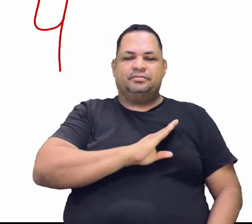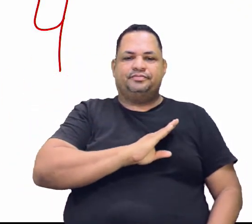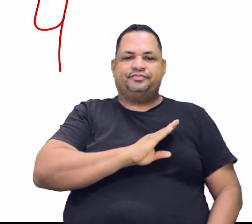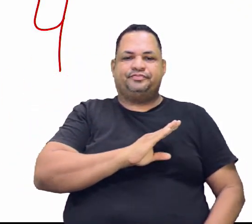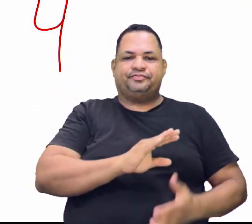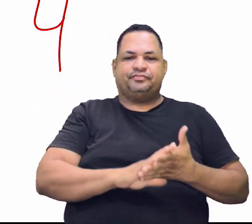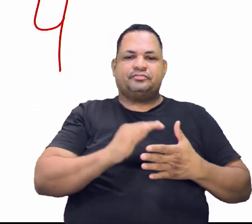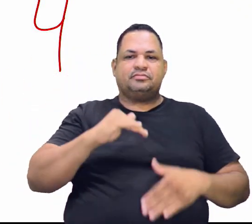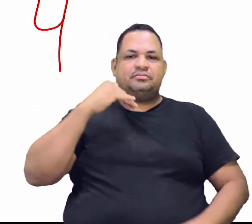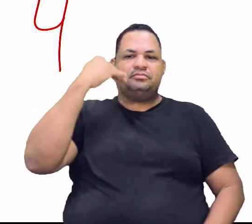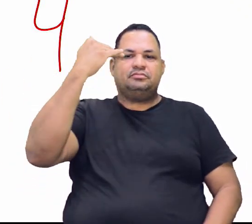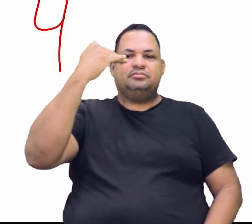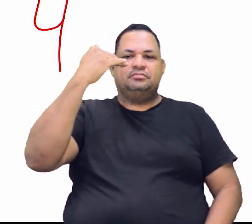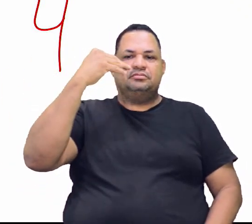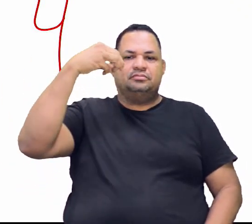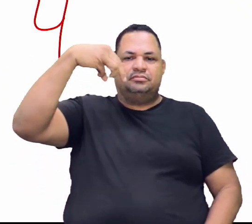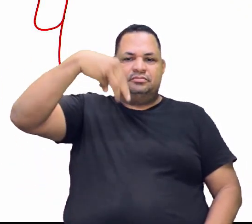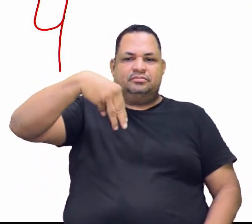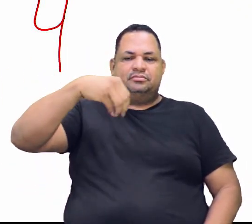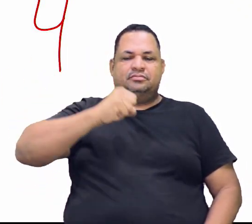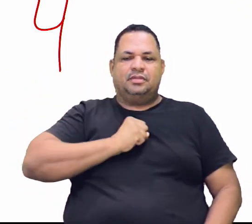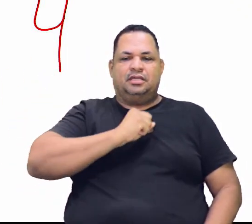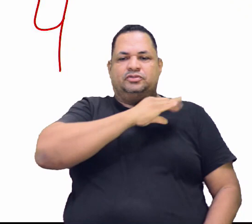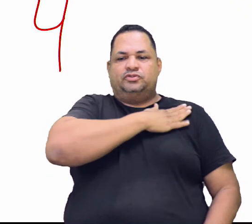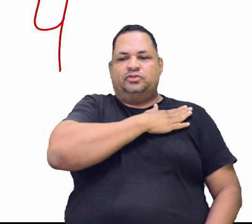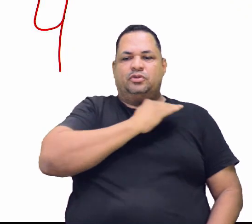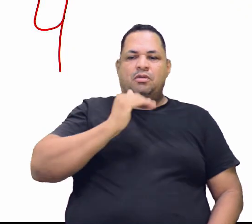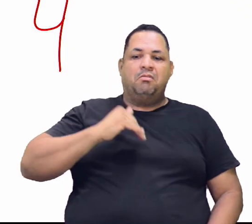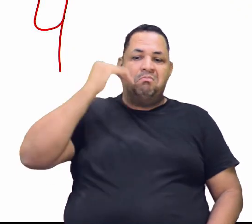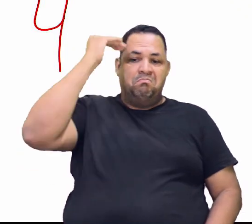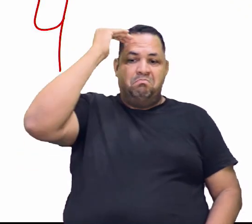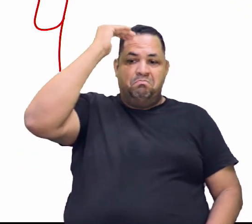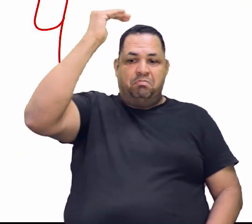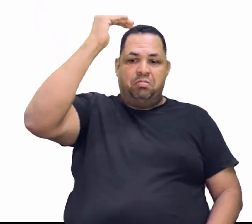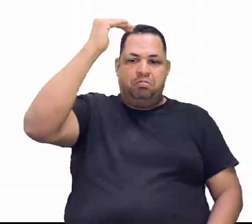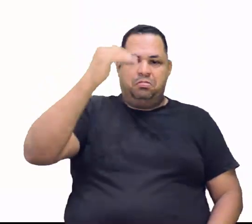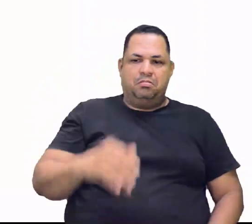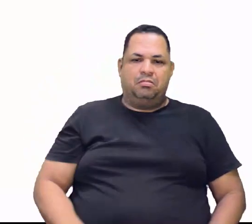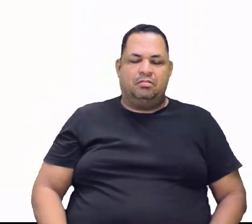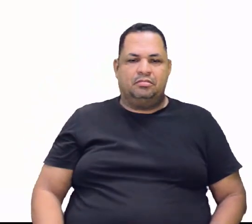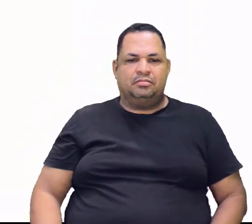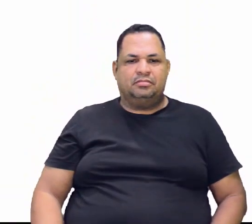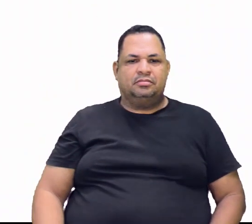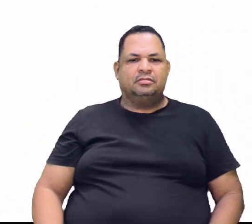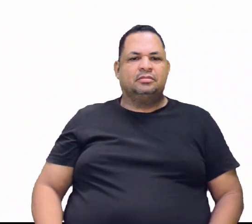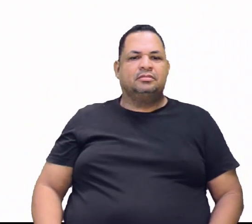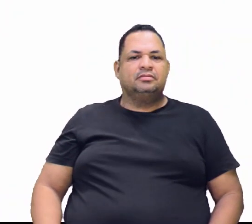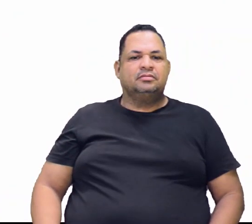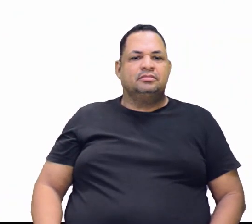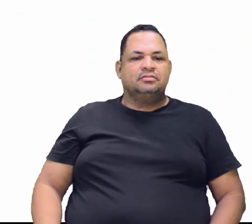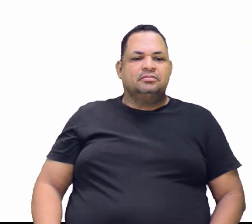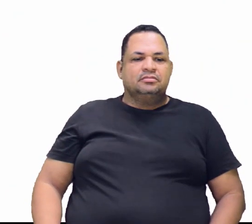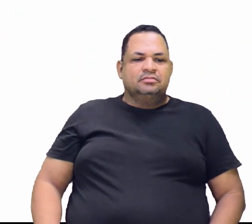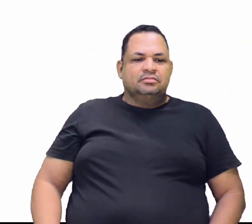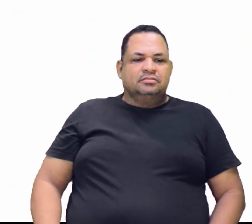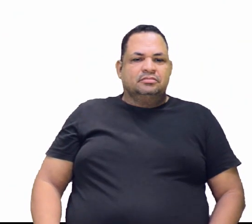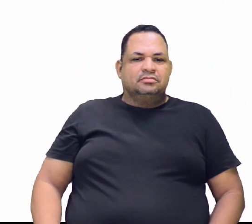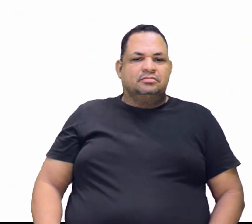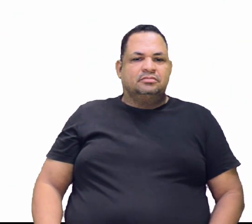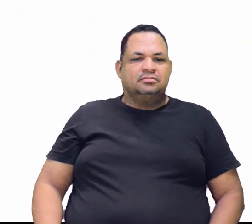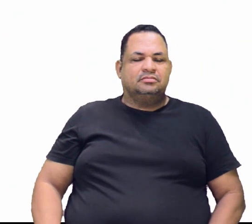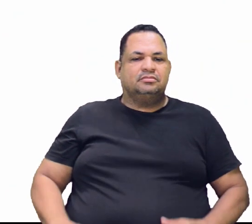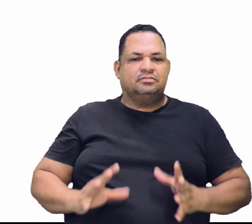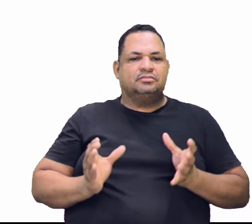aí ganha a patente de major. Aí vai indo, aí é muito fácil, né? Vamos lá. Olha aí ele no meio